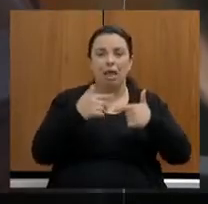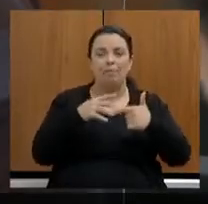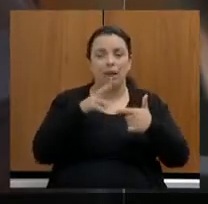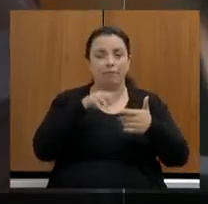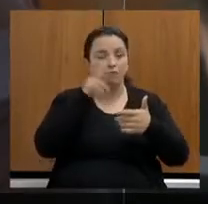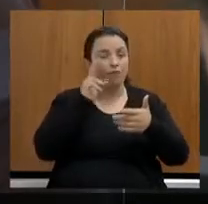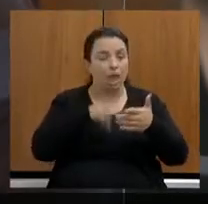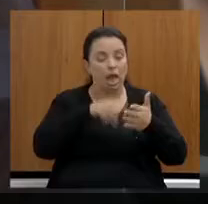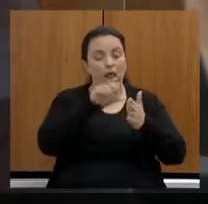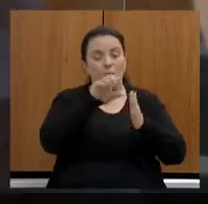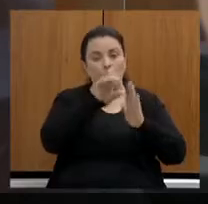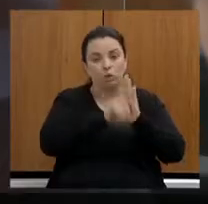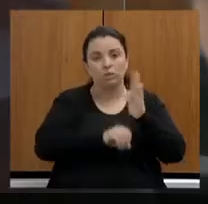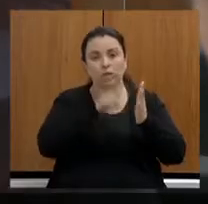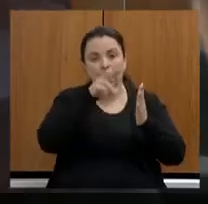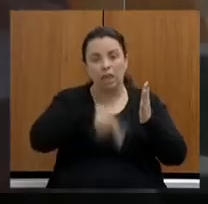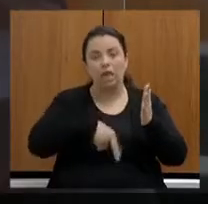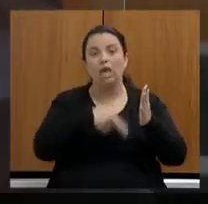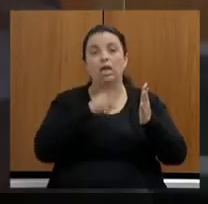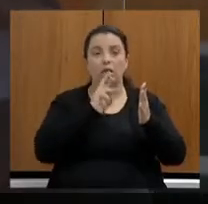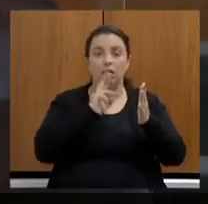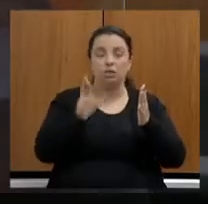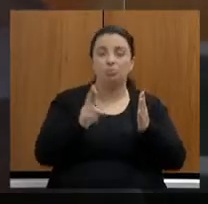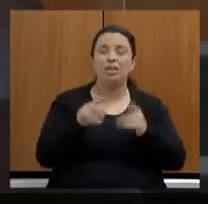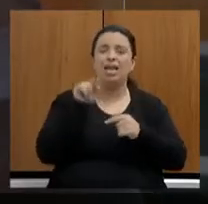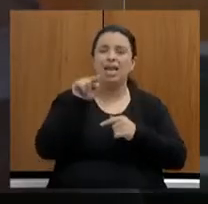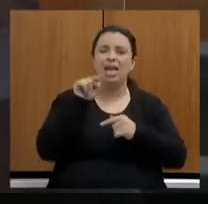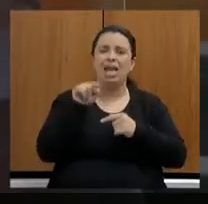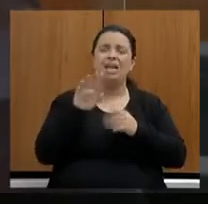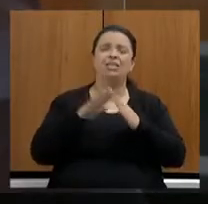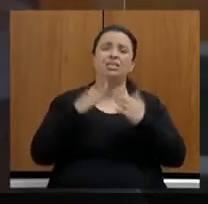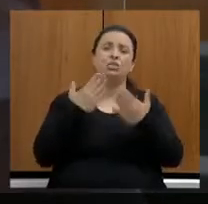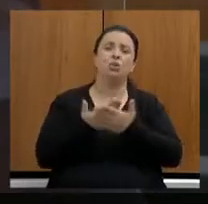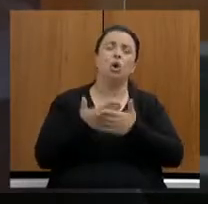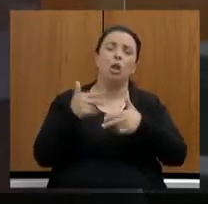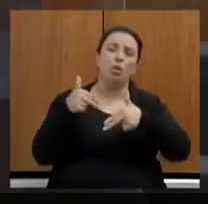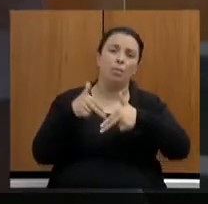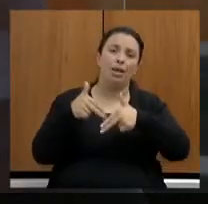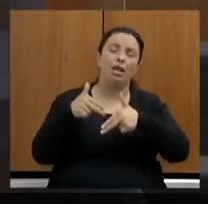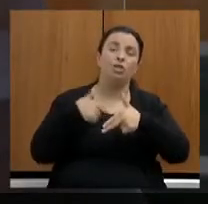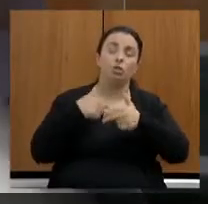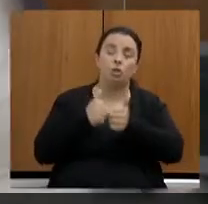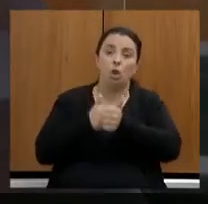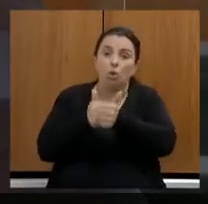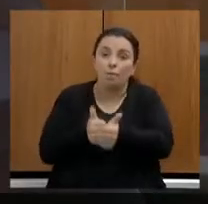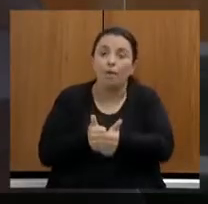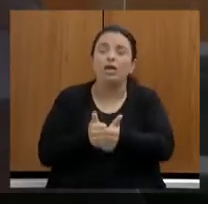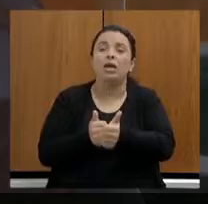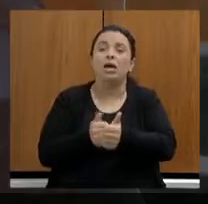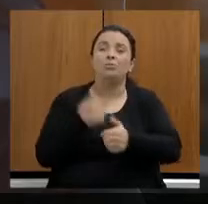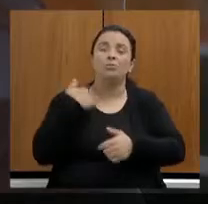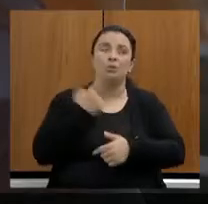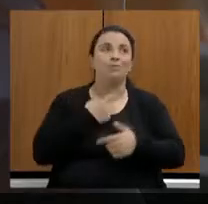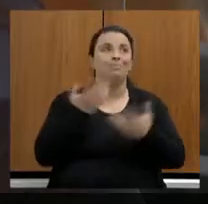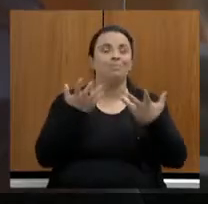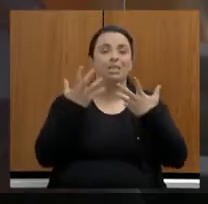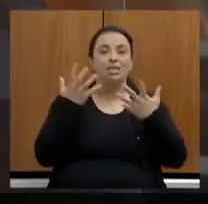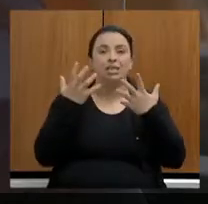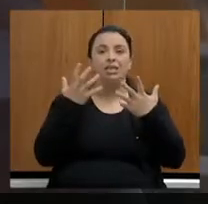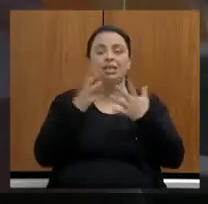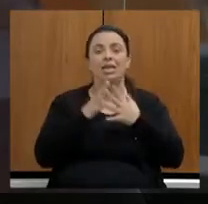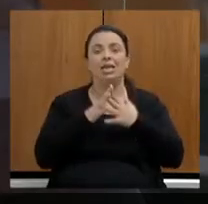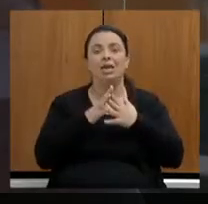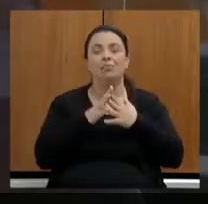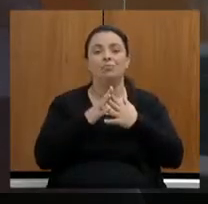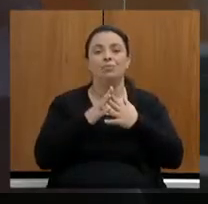mais breve possível esse caso específico desta escola em Uberlândia foi acompanhado muito de perto viu a gente a gente busca agora o que o